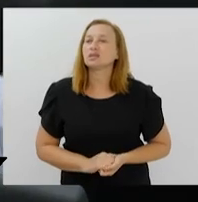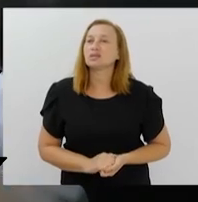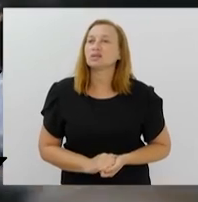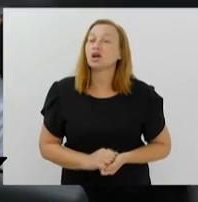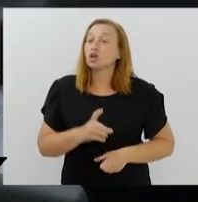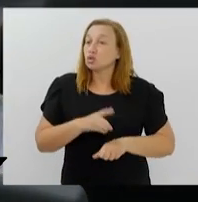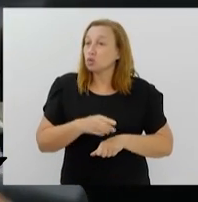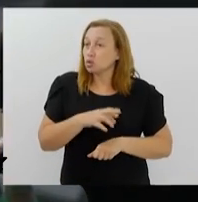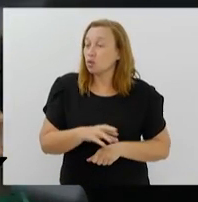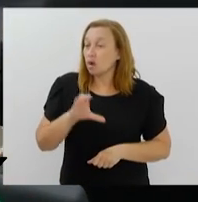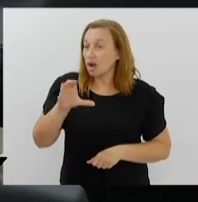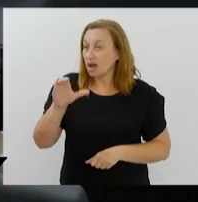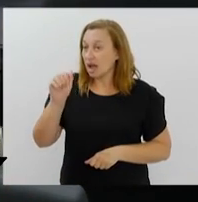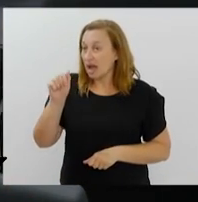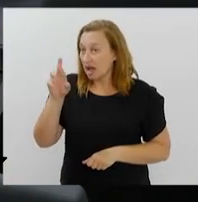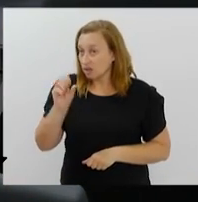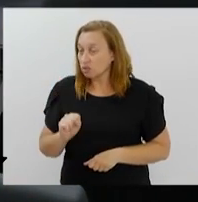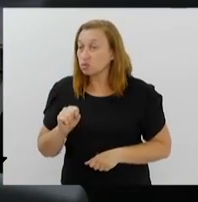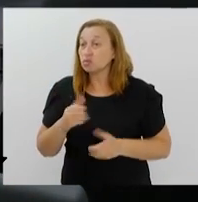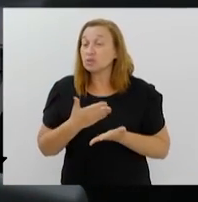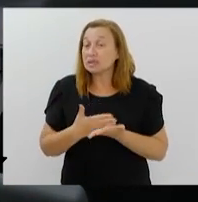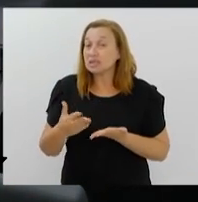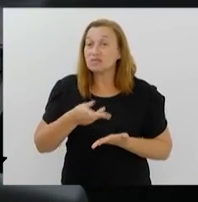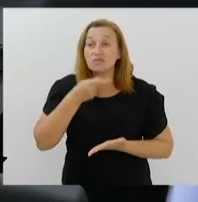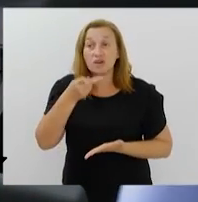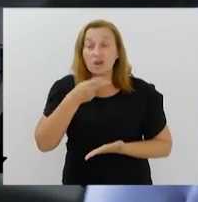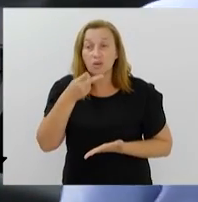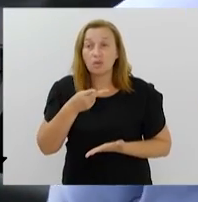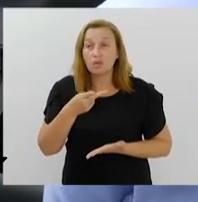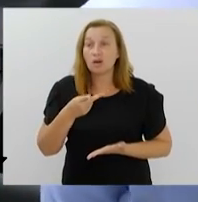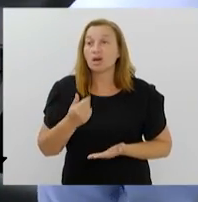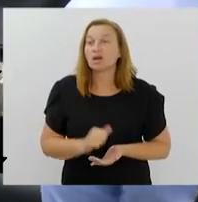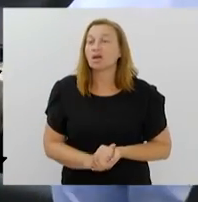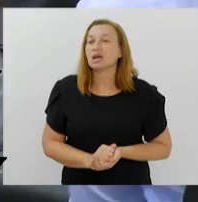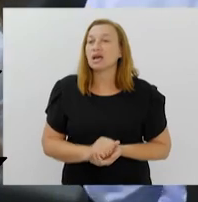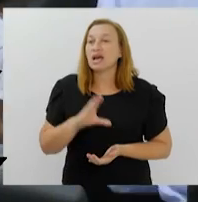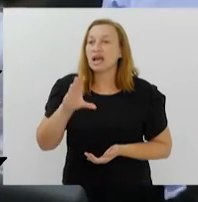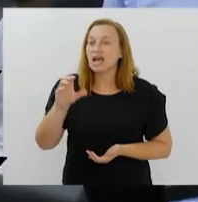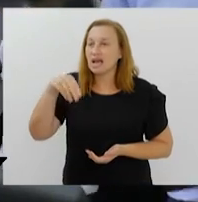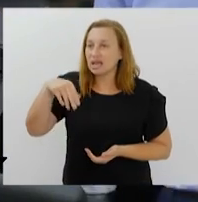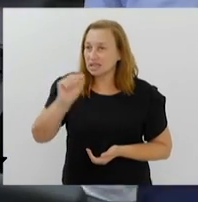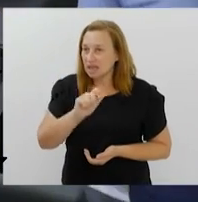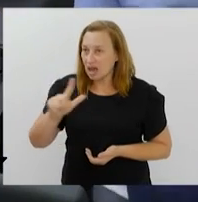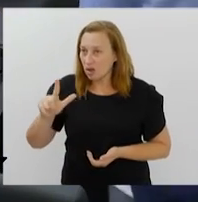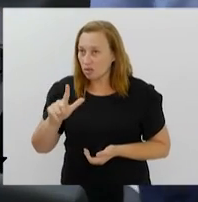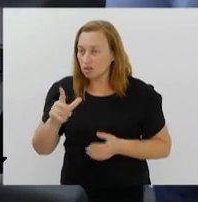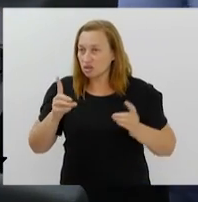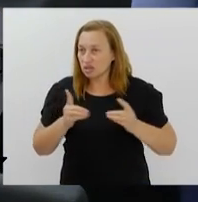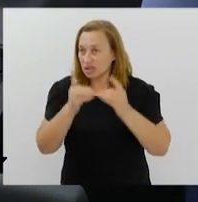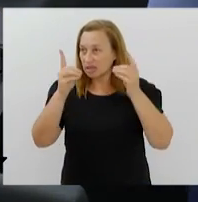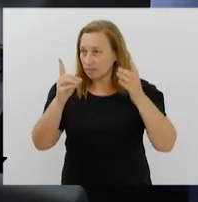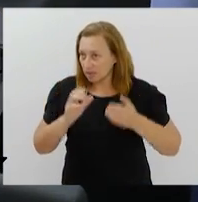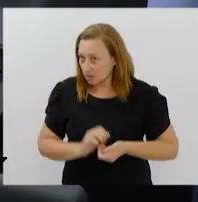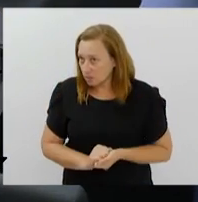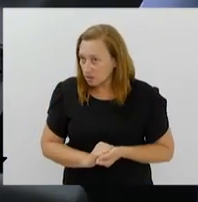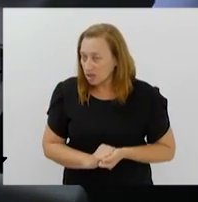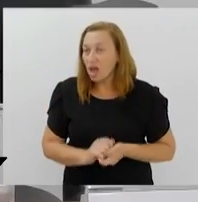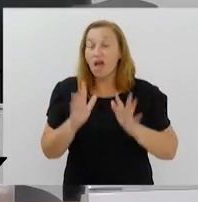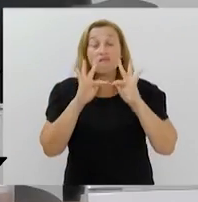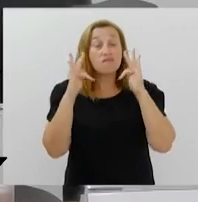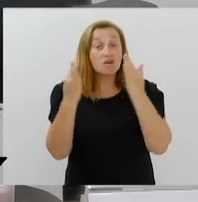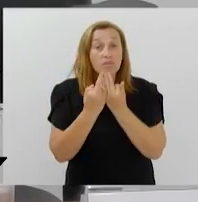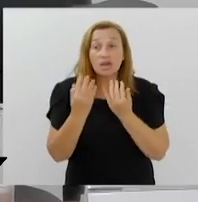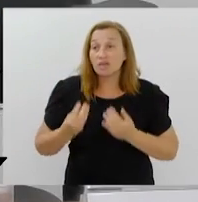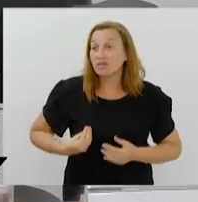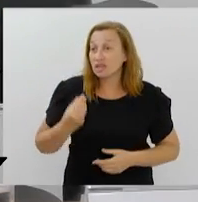Dr Carlos no início da sua fala mencionou a existência de um canal de atendimento como para além das famílias que